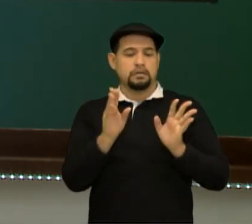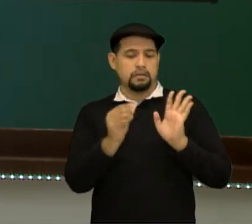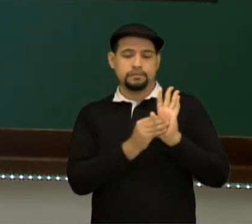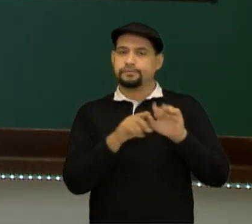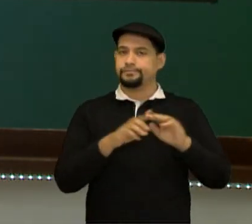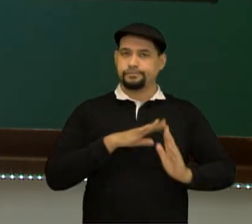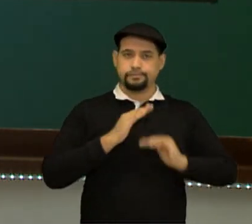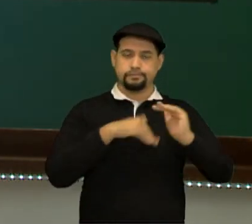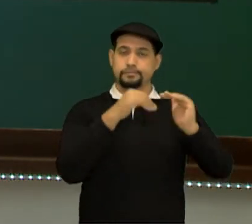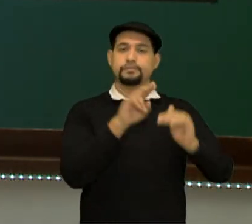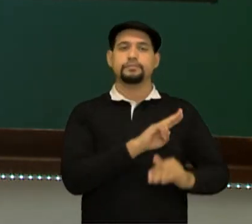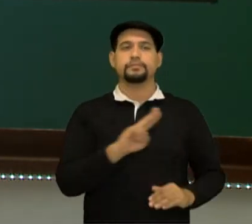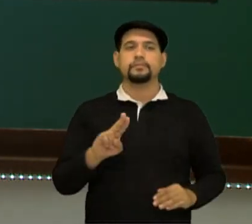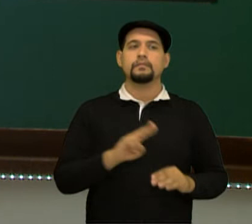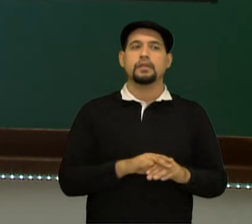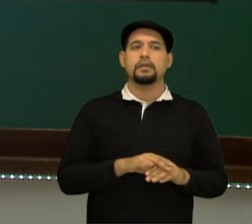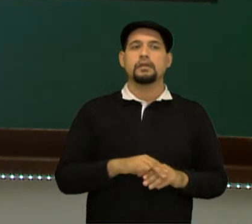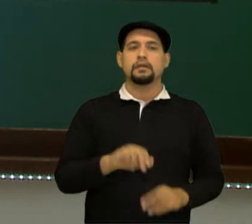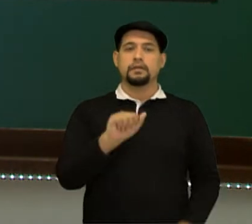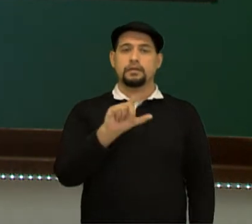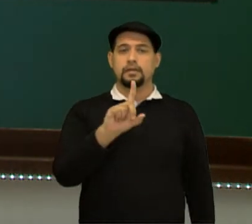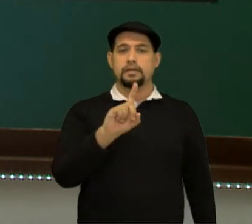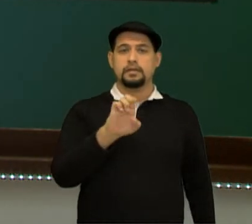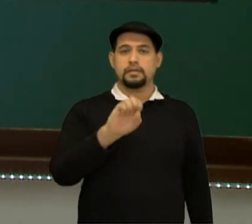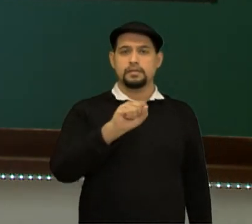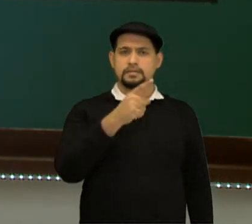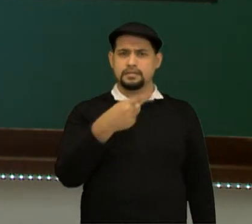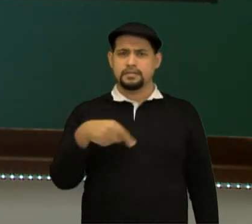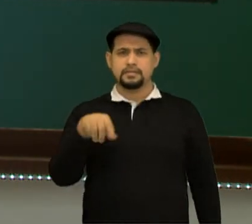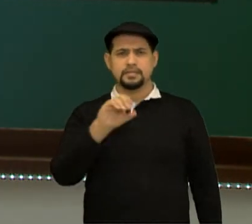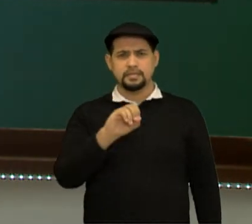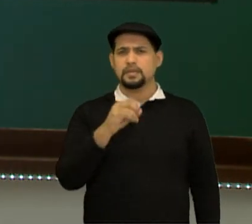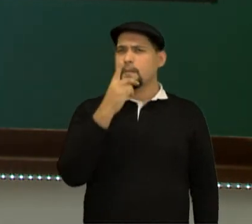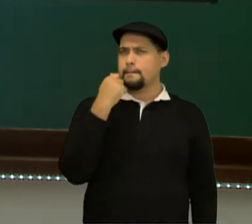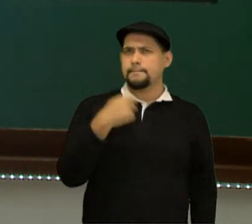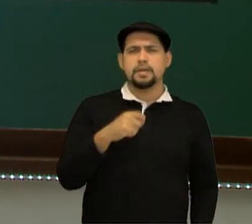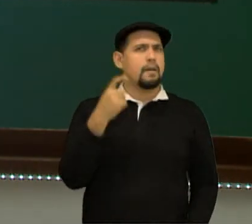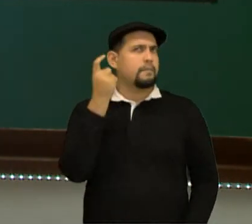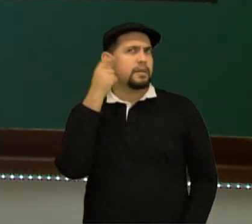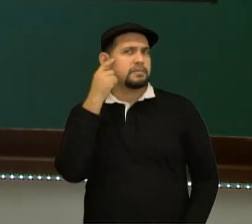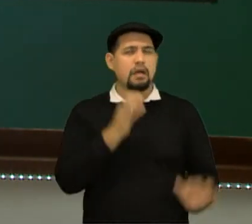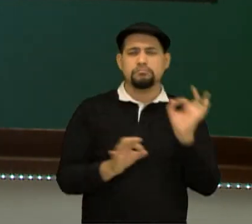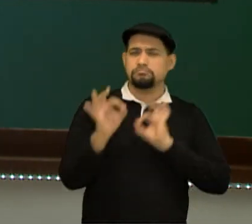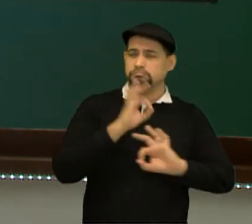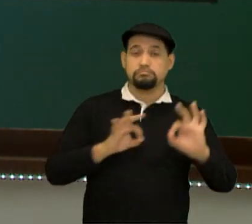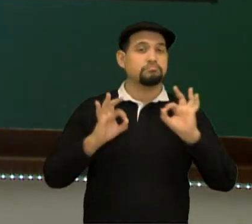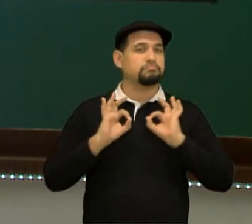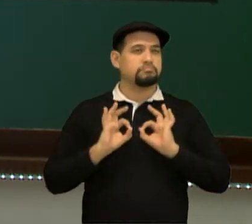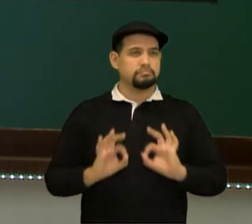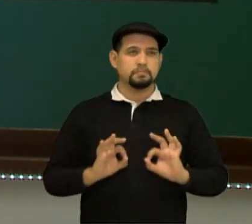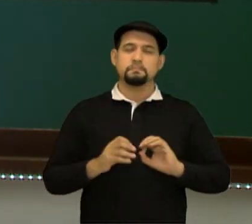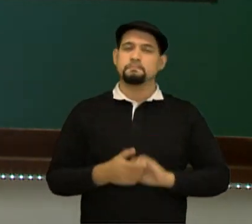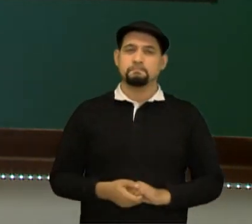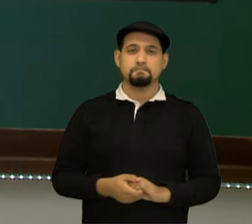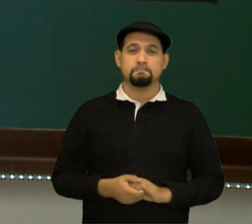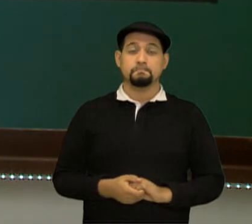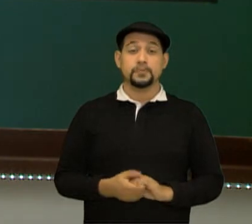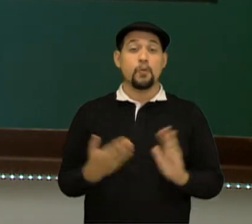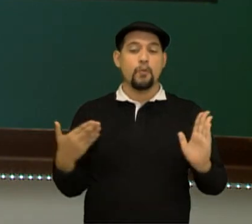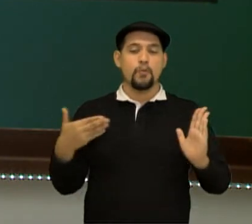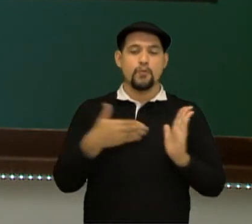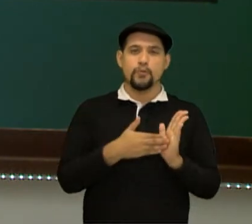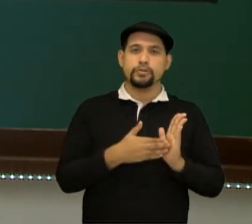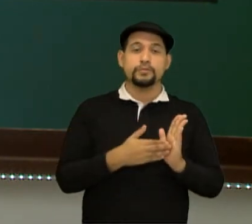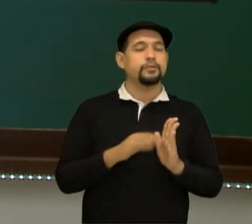nesse processo chamado o processo de adesão que deve ser muito bem pensado e muito bem organizado o